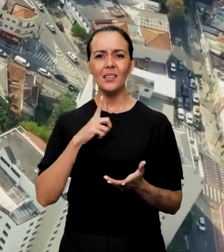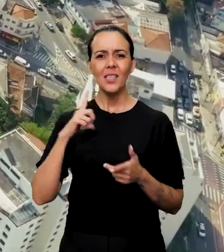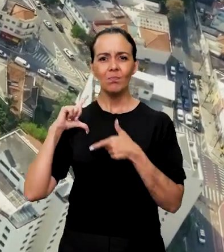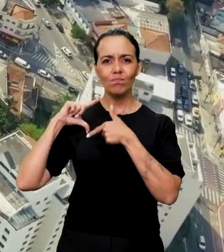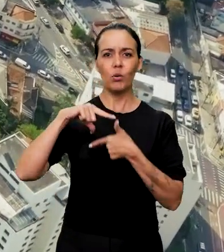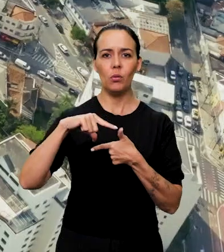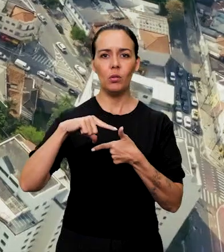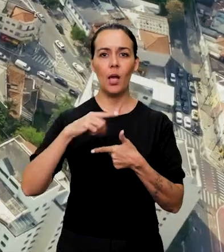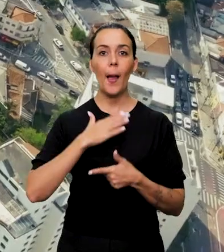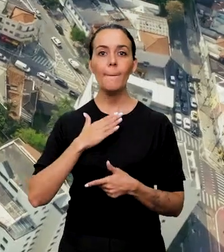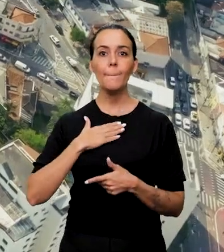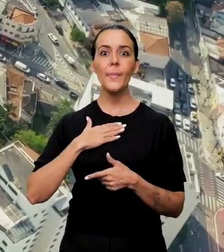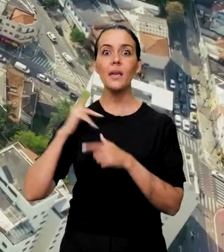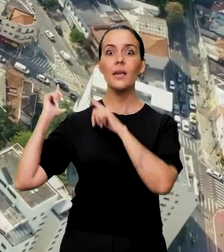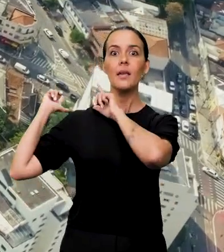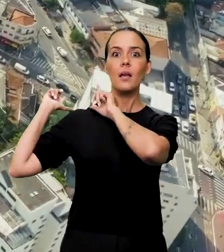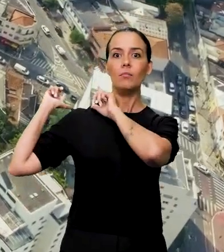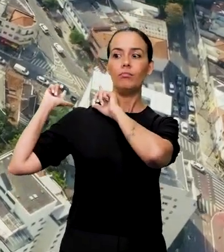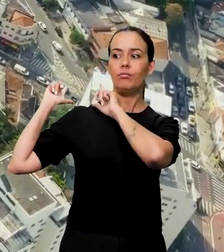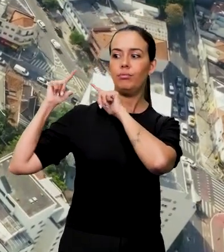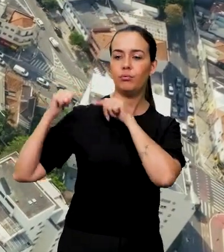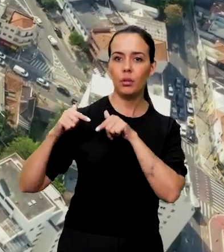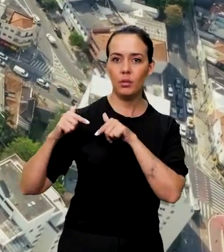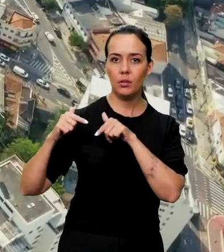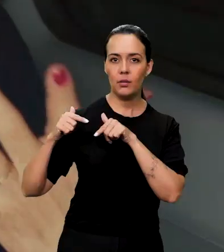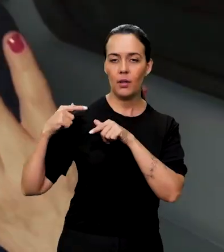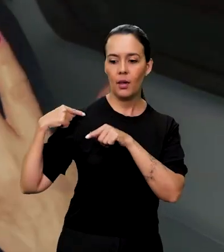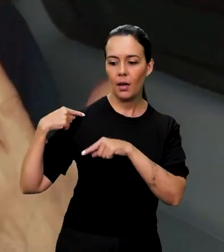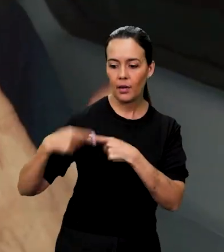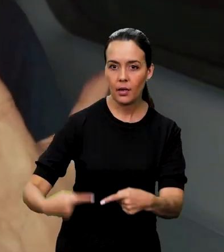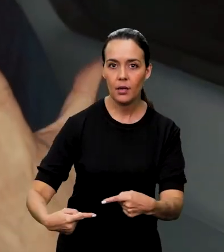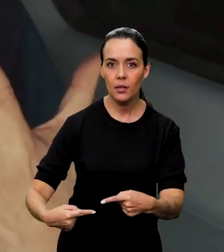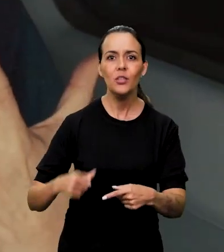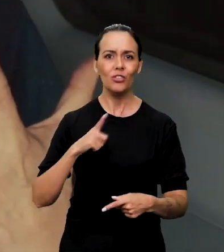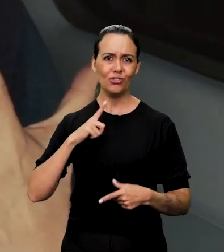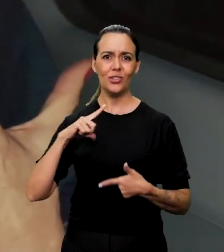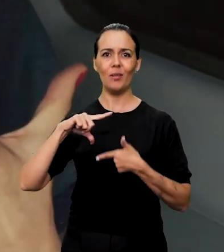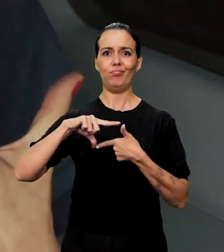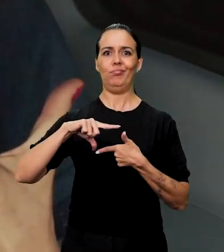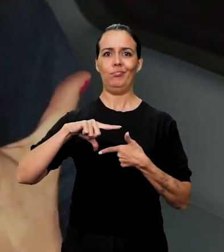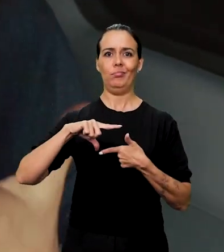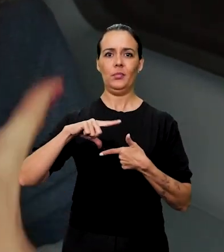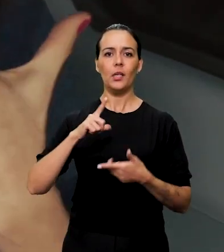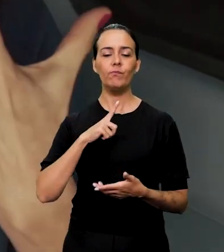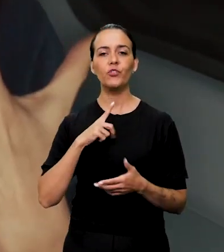minha geração veio, sabe, era o tabu da virgindade, o